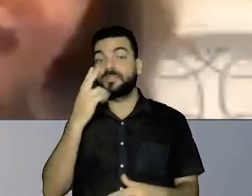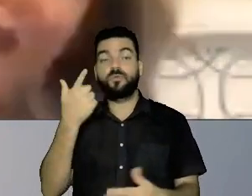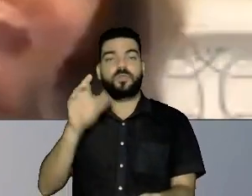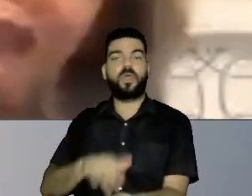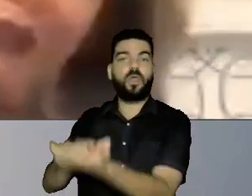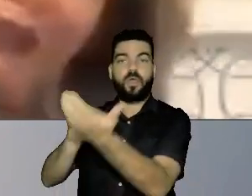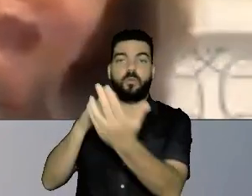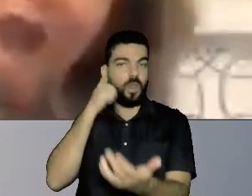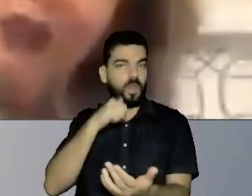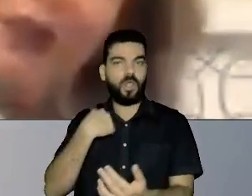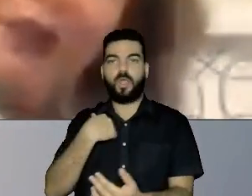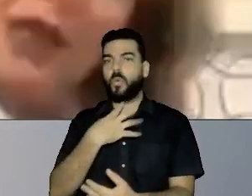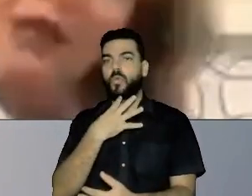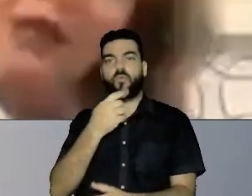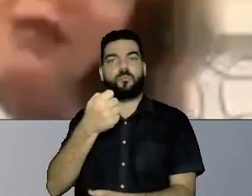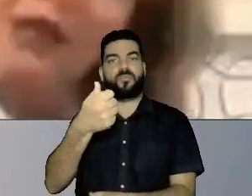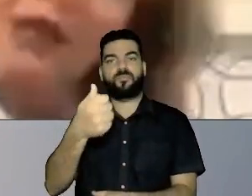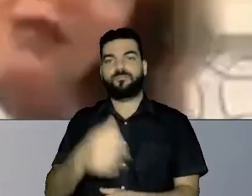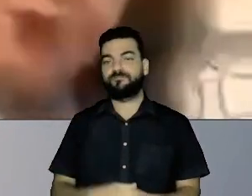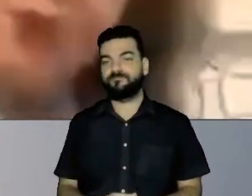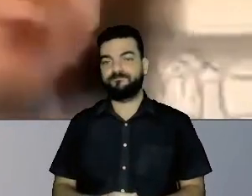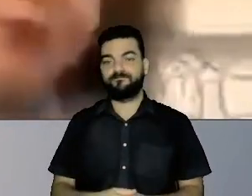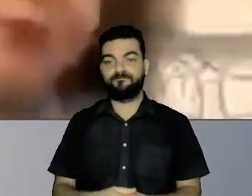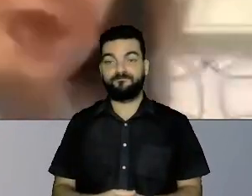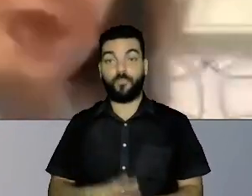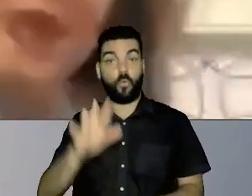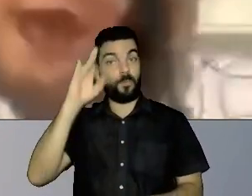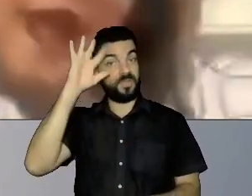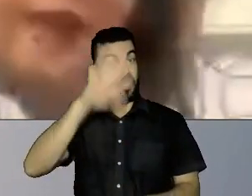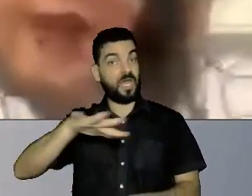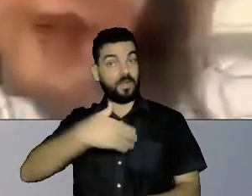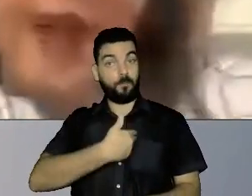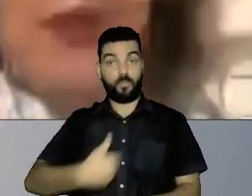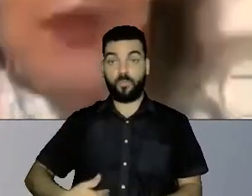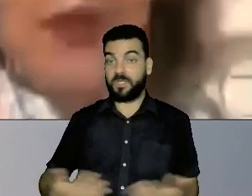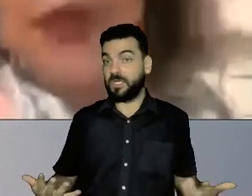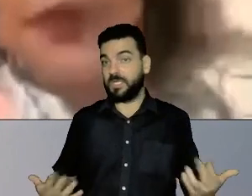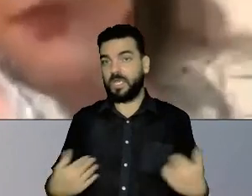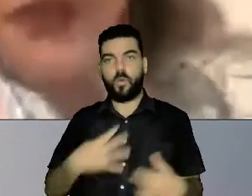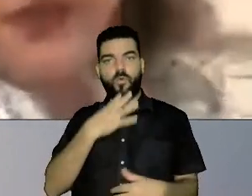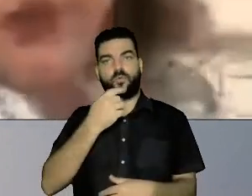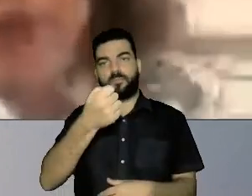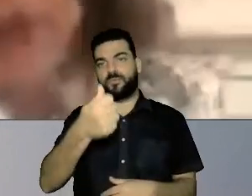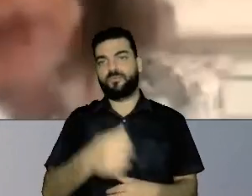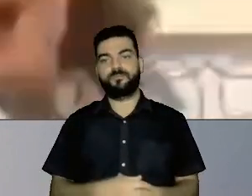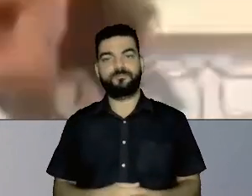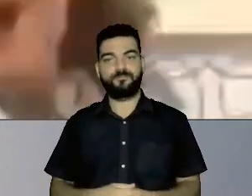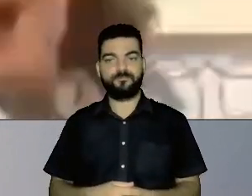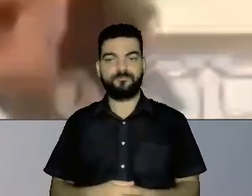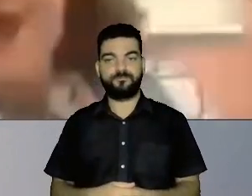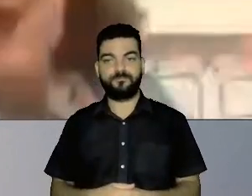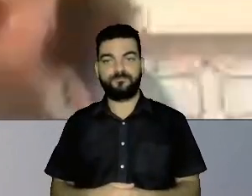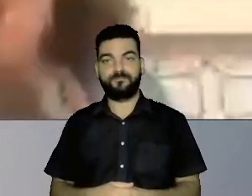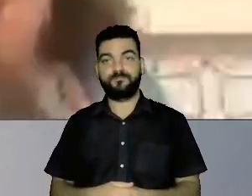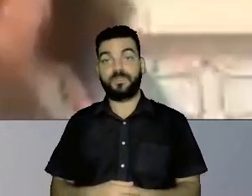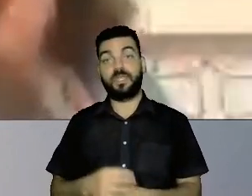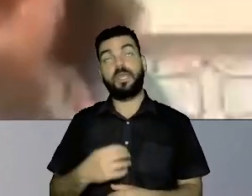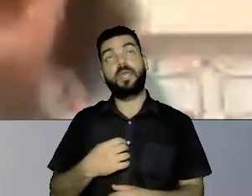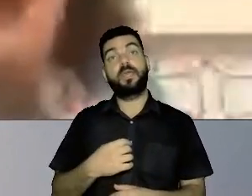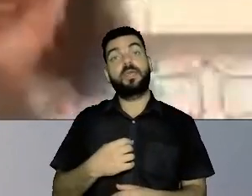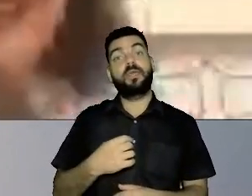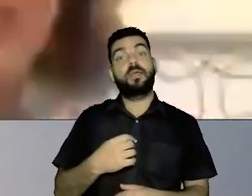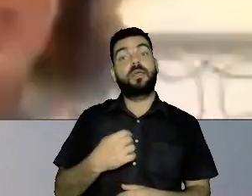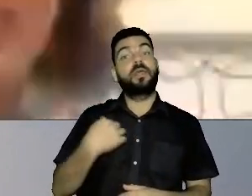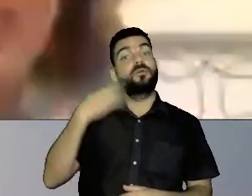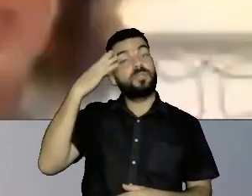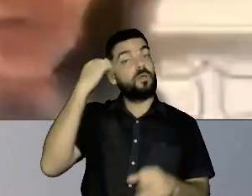mulher. Se você pensar no espaço público, eu posso falar da Lina Bobardi, mas a escultura que